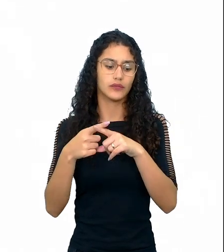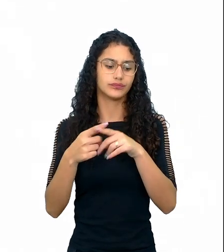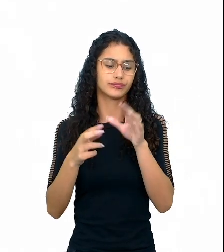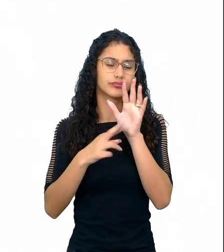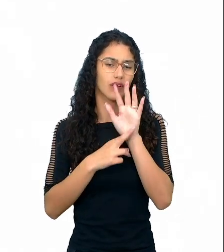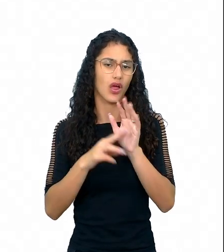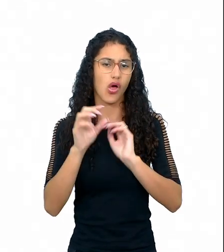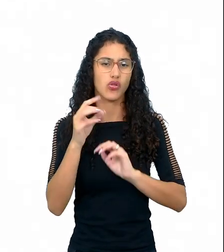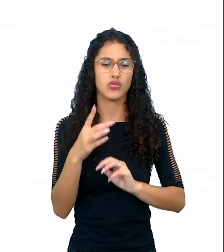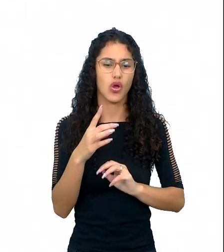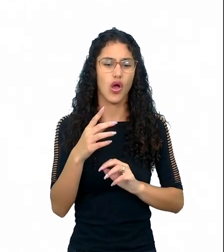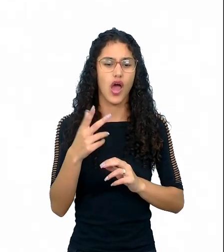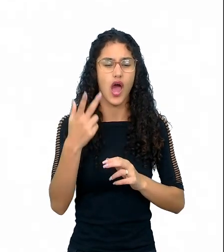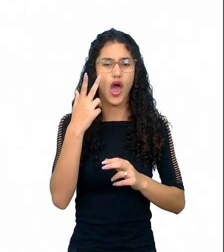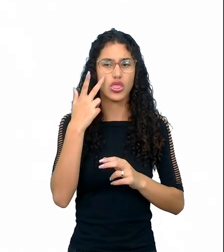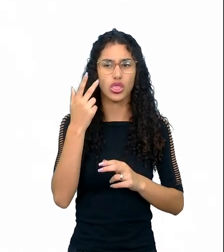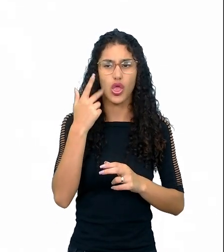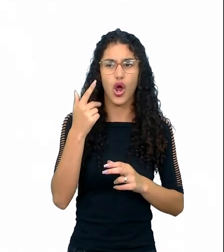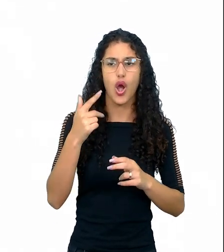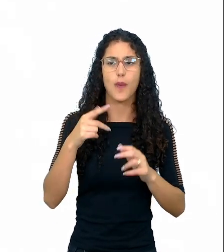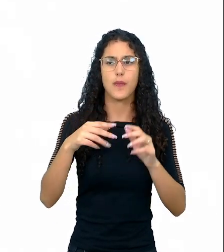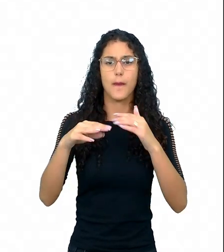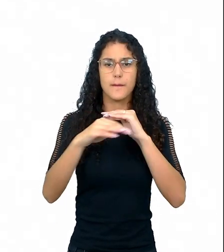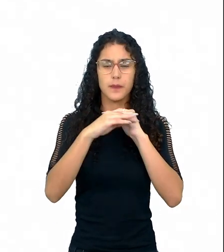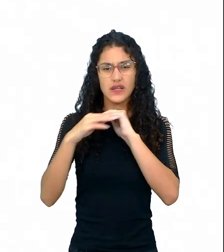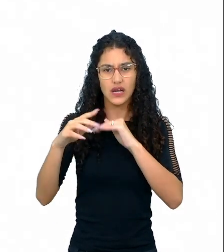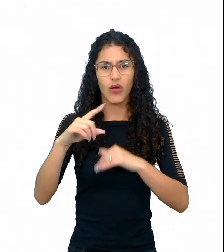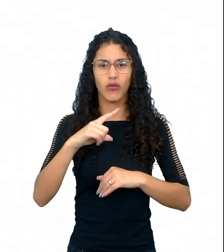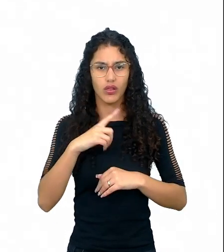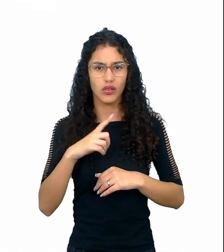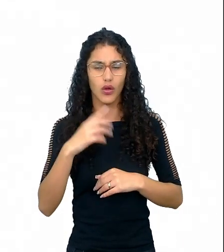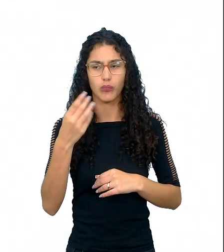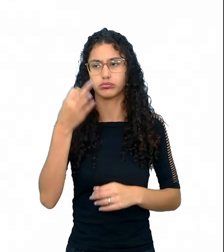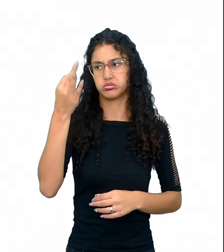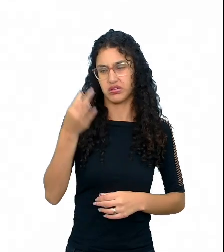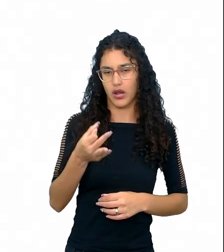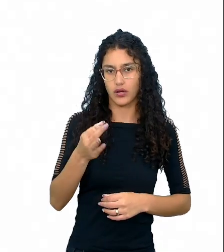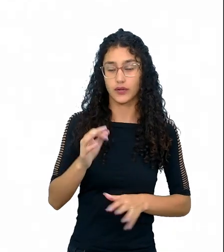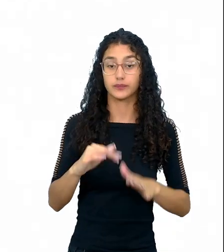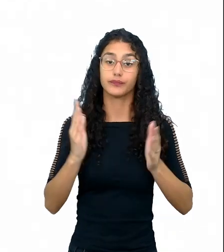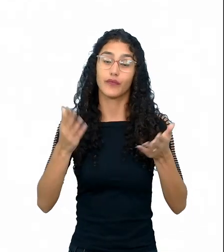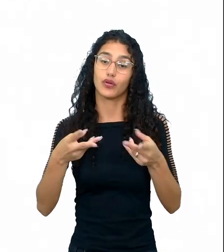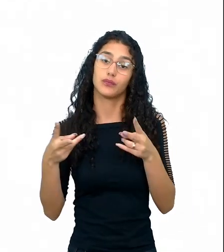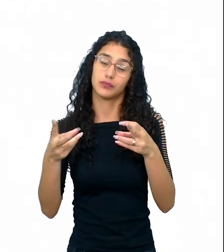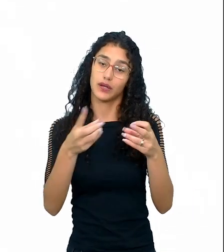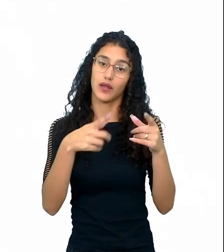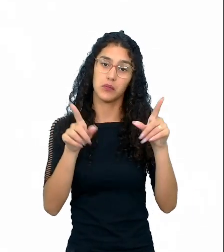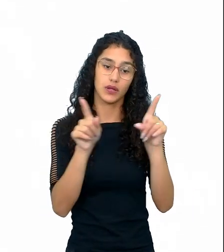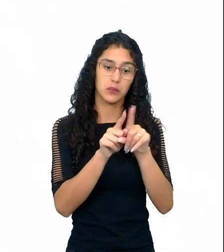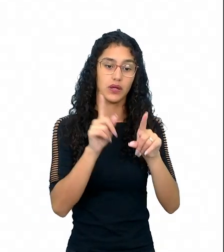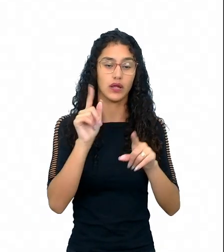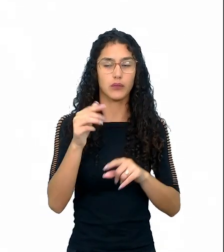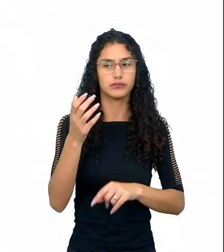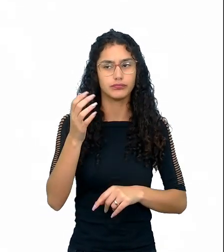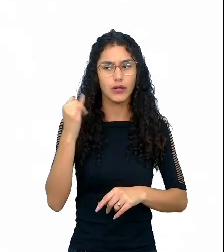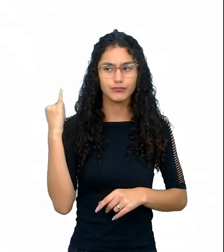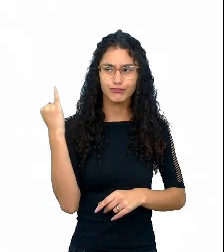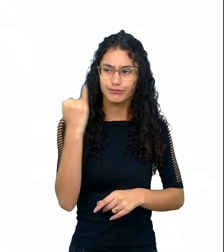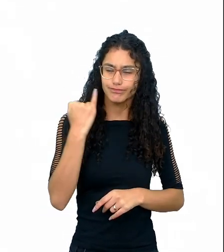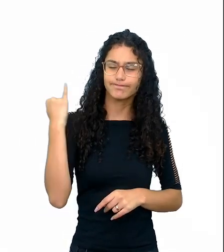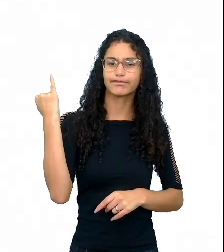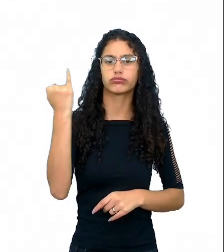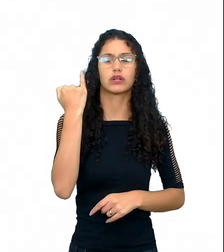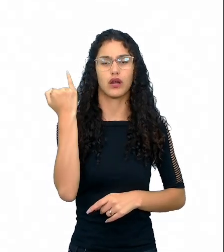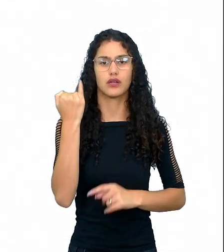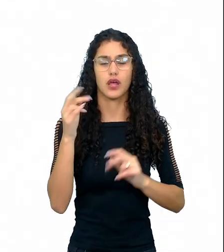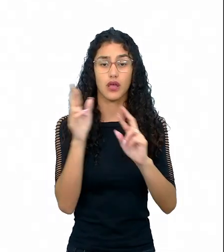vislumbrava apenas a norma padrão, né, aquela tida como correta. E hoje percebe-se que há uma riqueza enorme